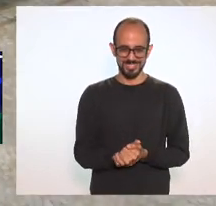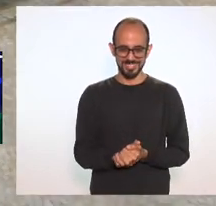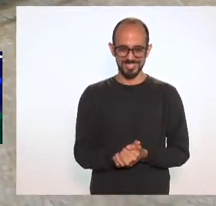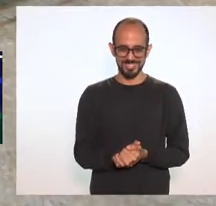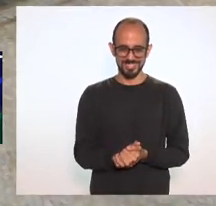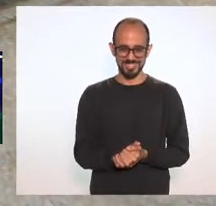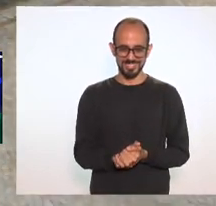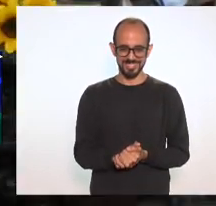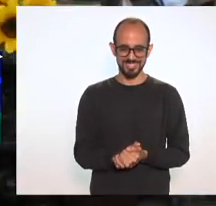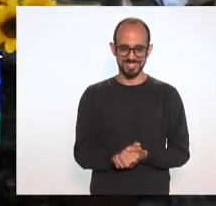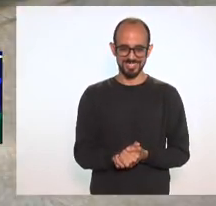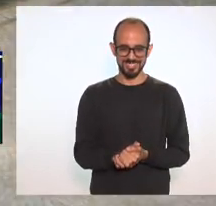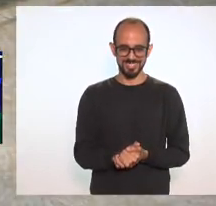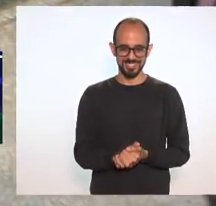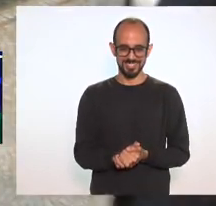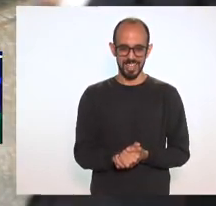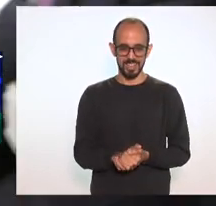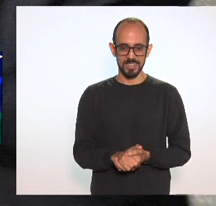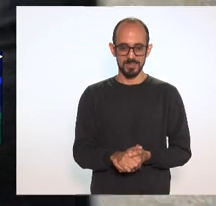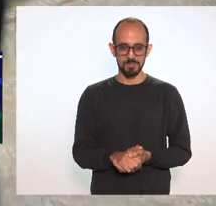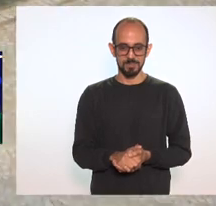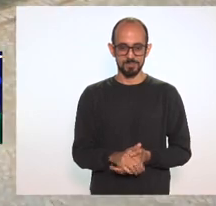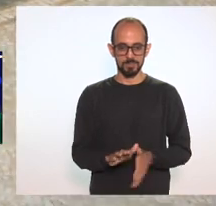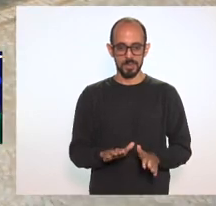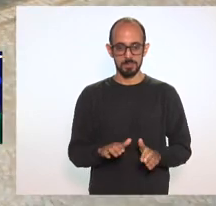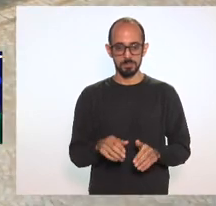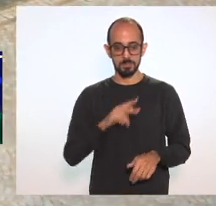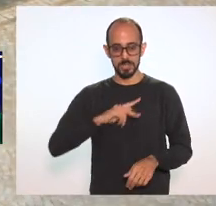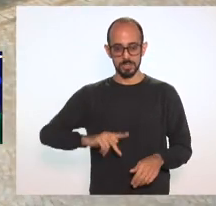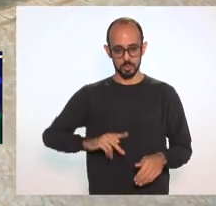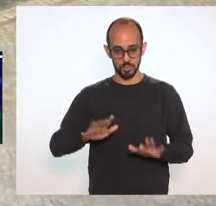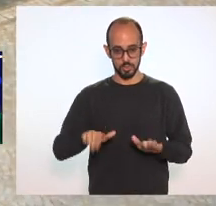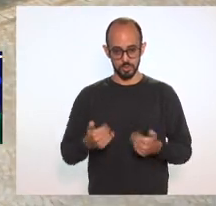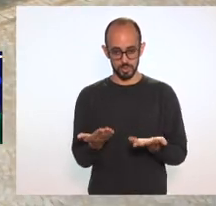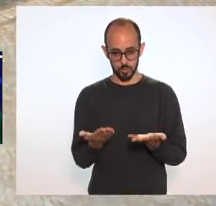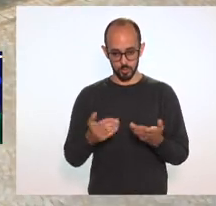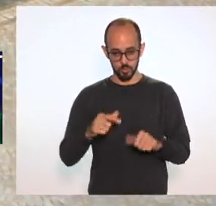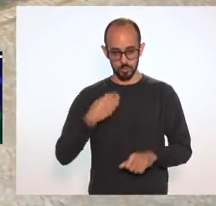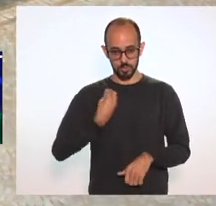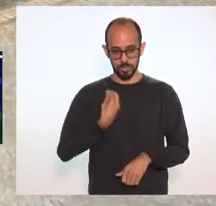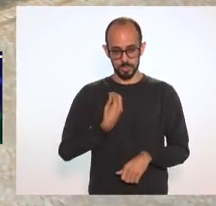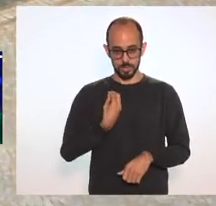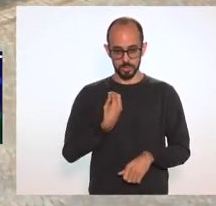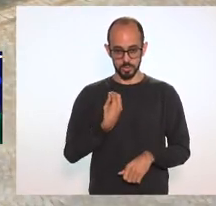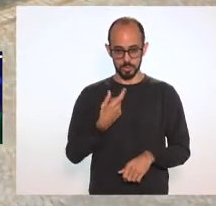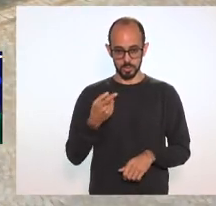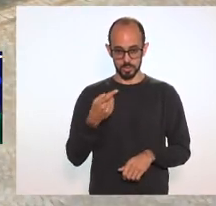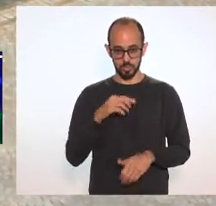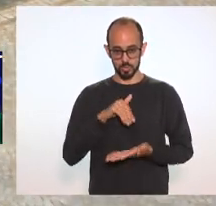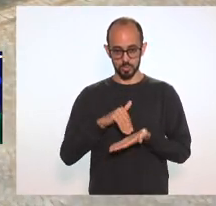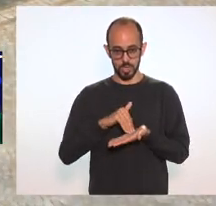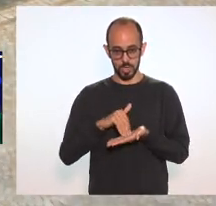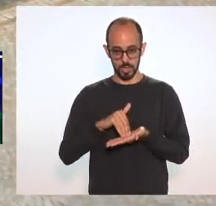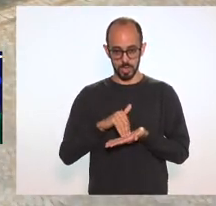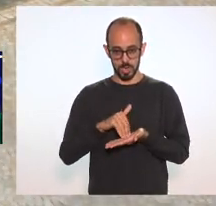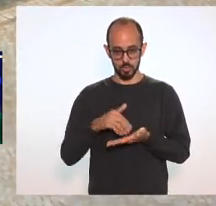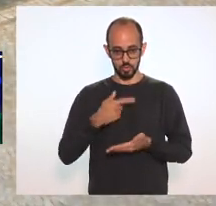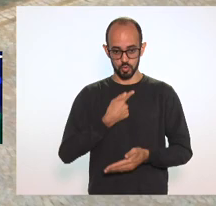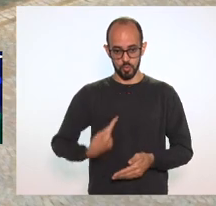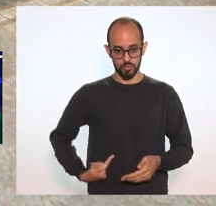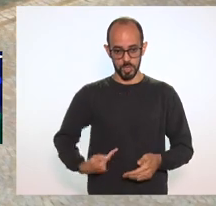levar Olha só Presidente tá aqui presente o secretário de governo